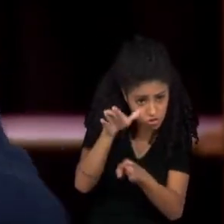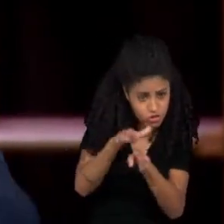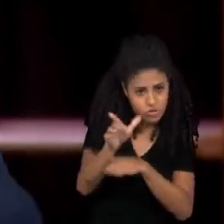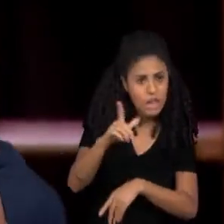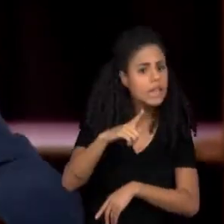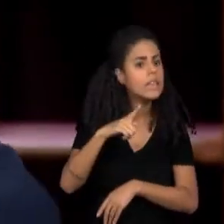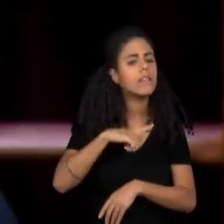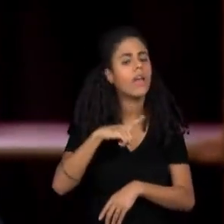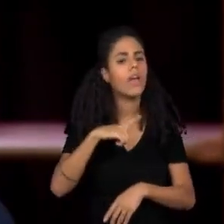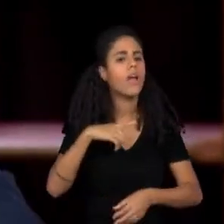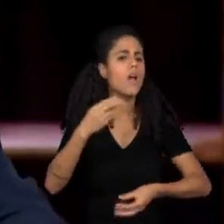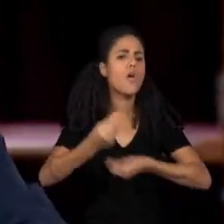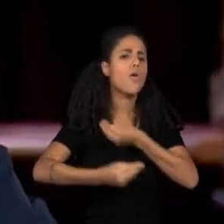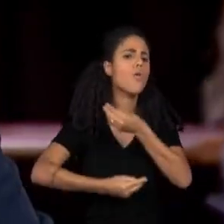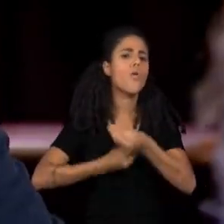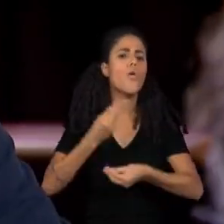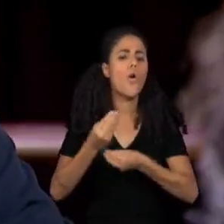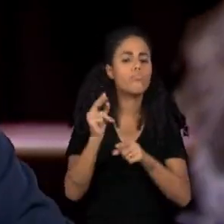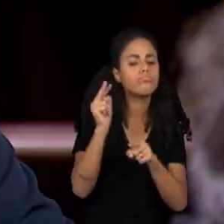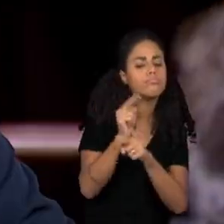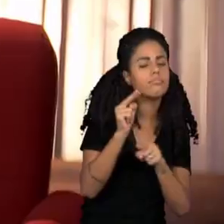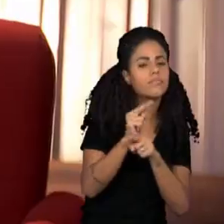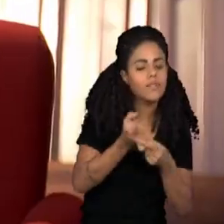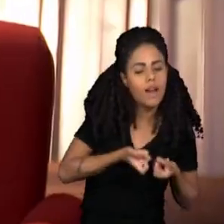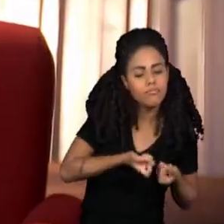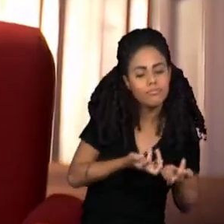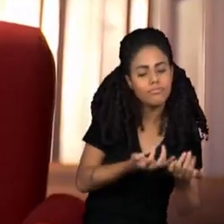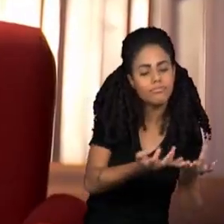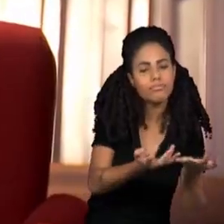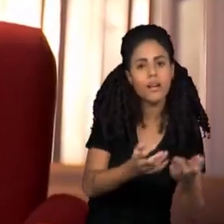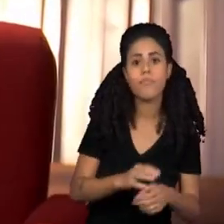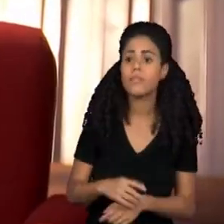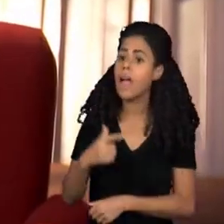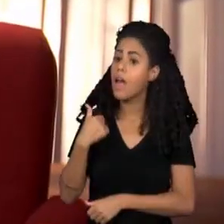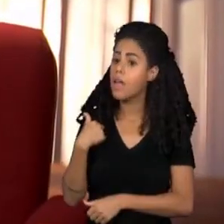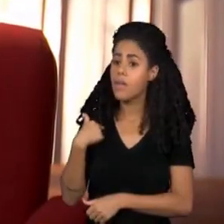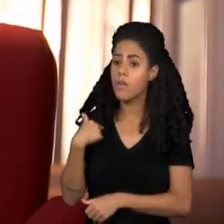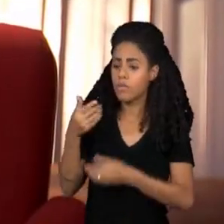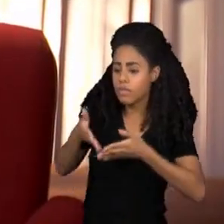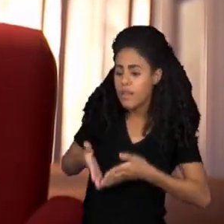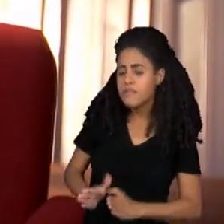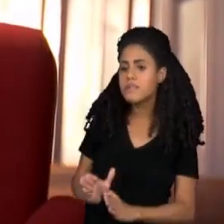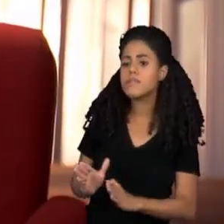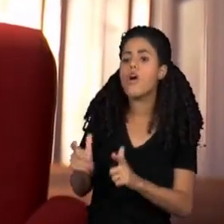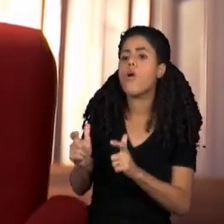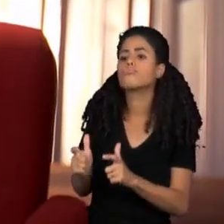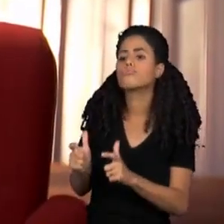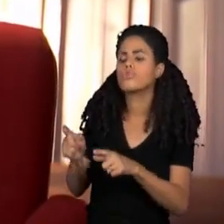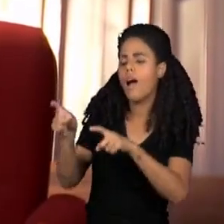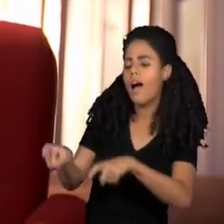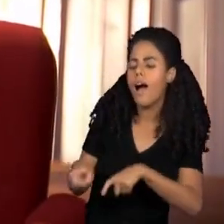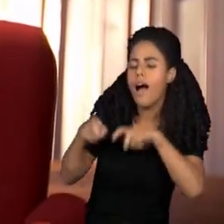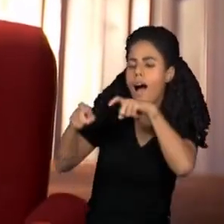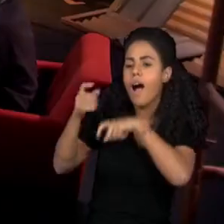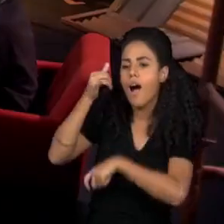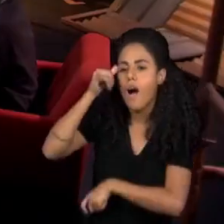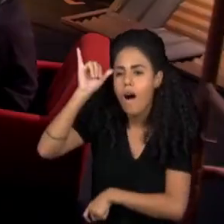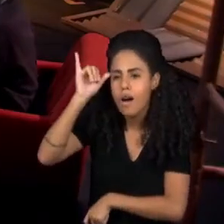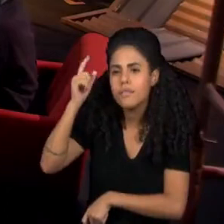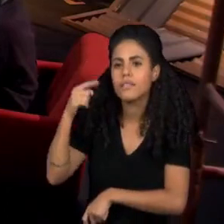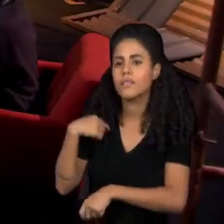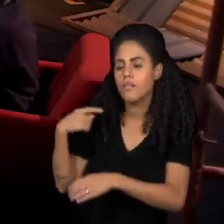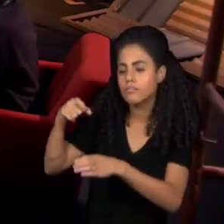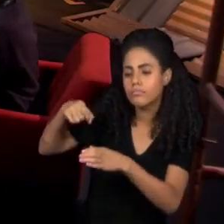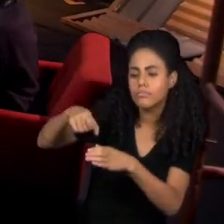você como que a gente quê que a gente tem que fazer para saber lidar com tudo eu sou da roça eu plantei até fumo quando eu era criança de